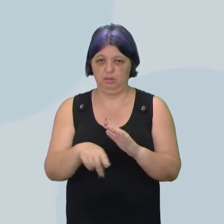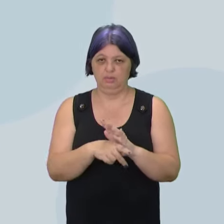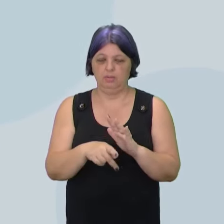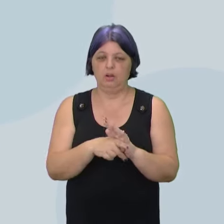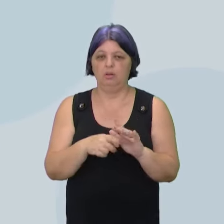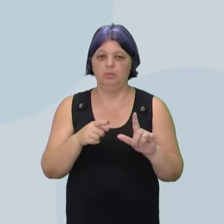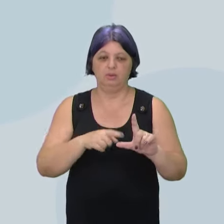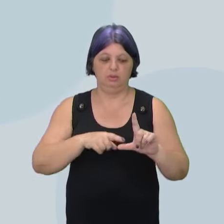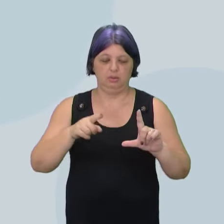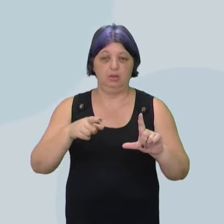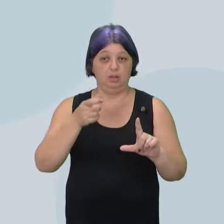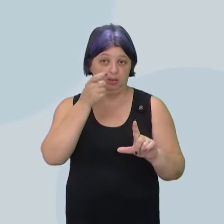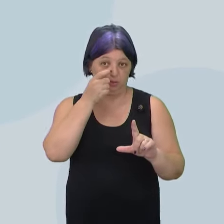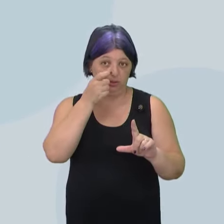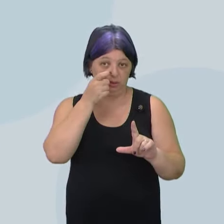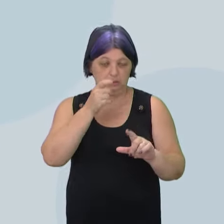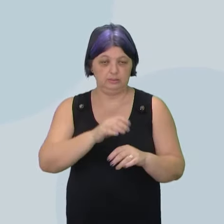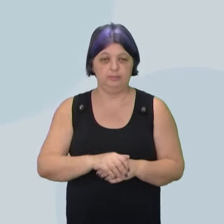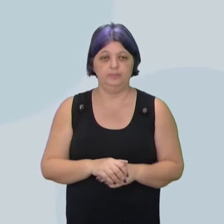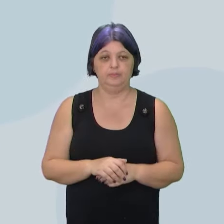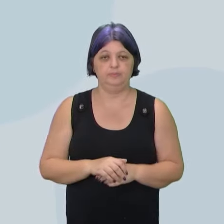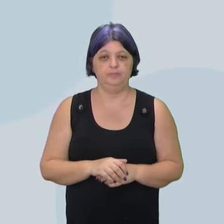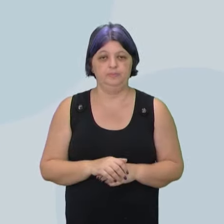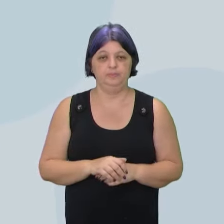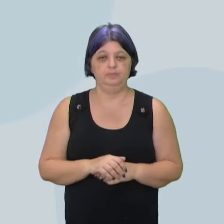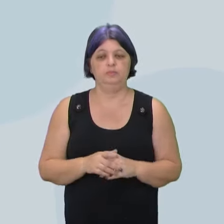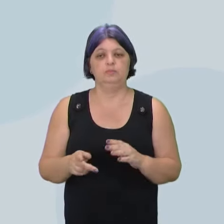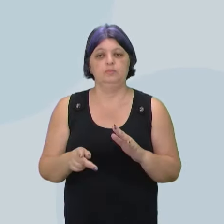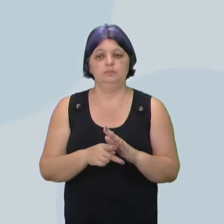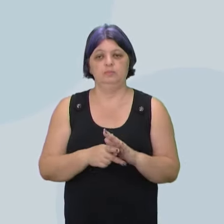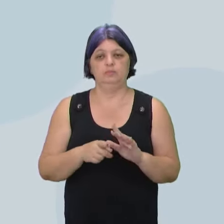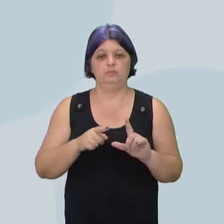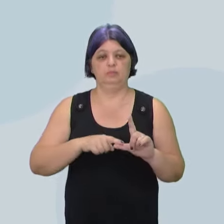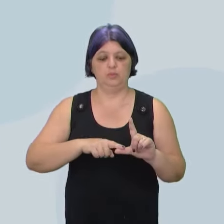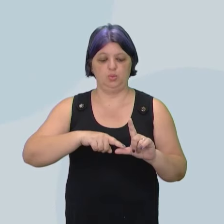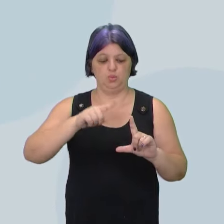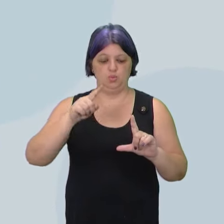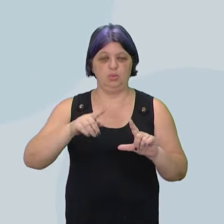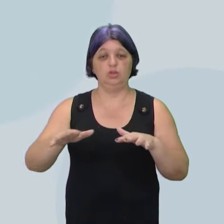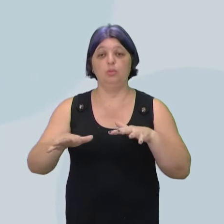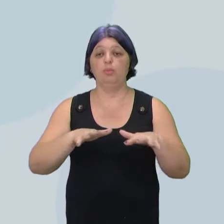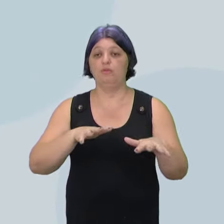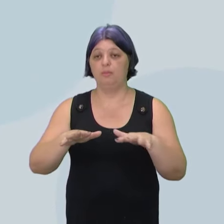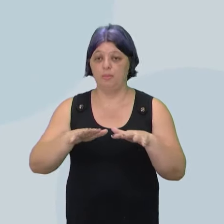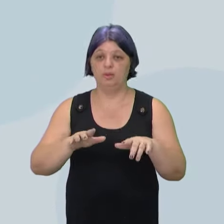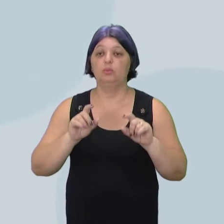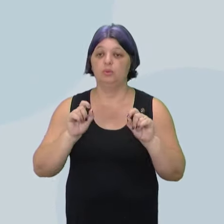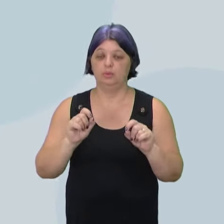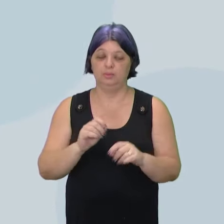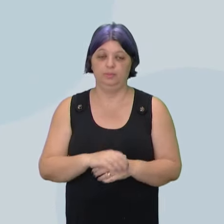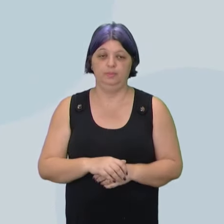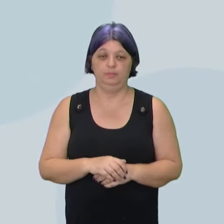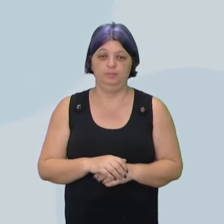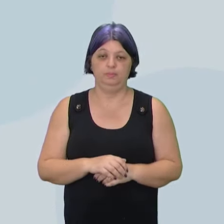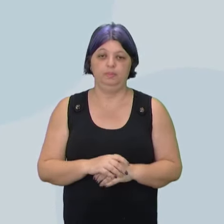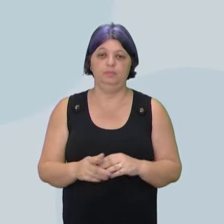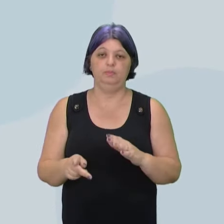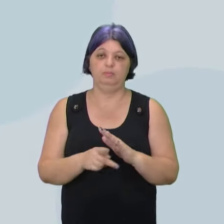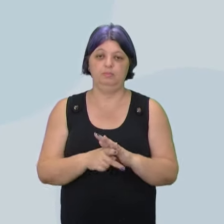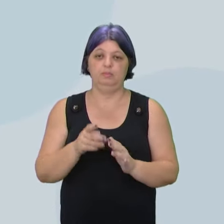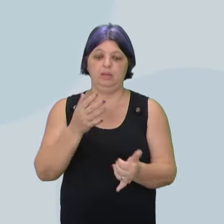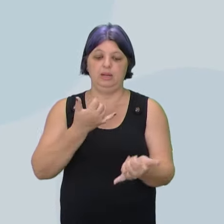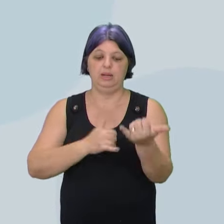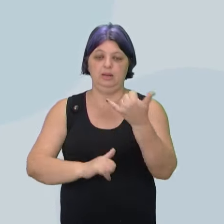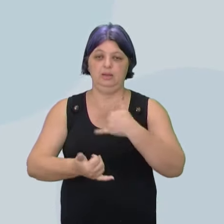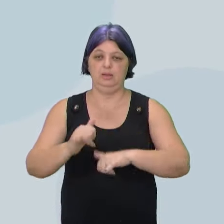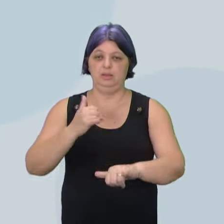parte que nos interessa, né? É proporcional à magnitude do sismo. O que que é a magnitude? É uma medida da